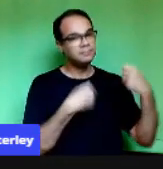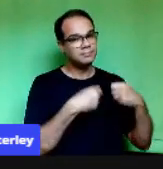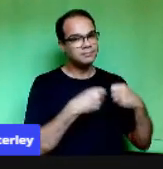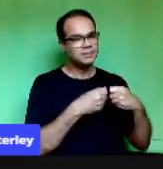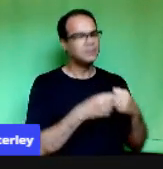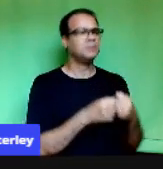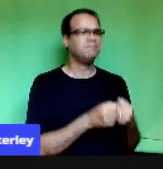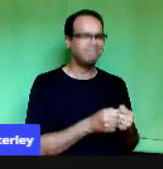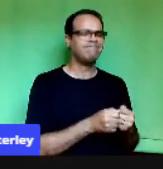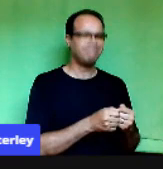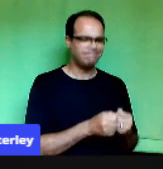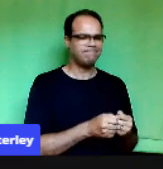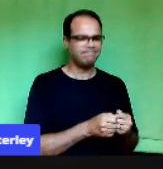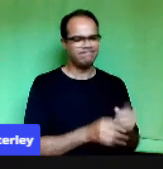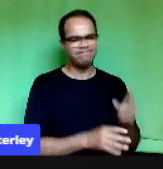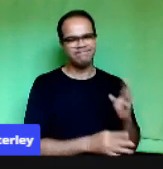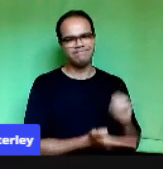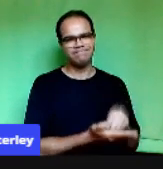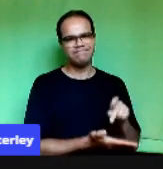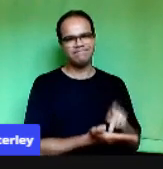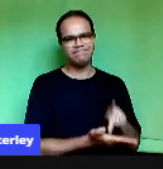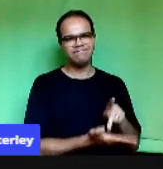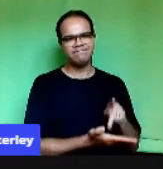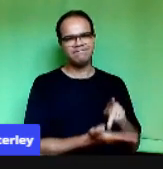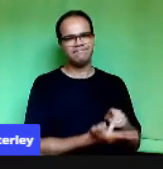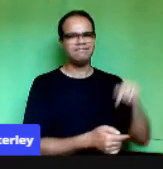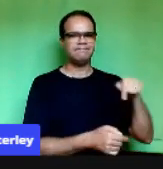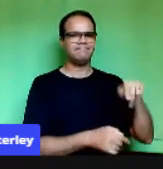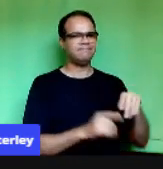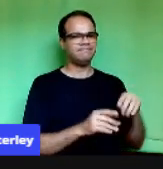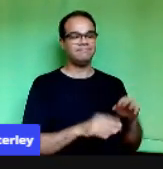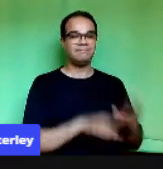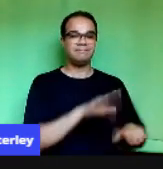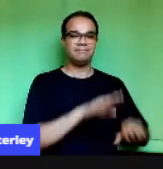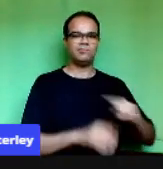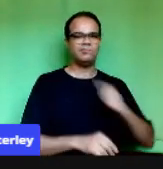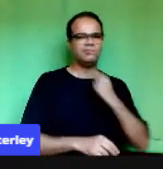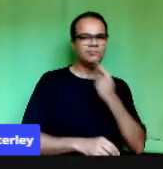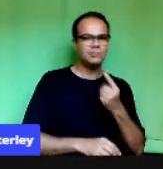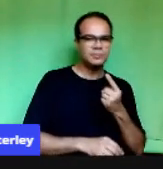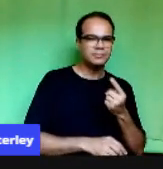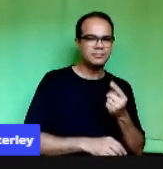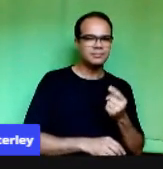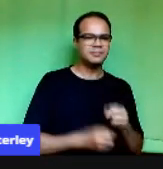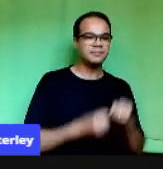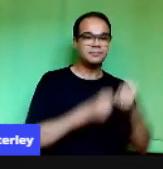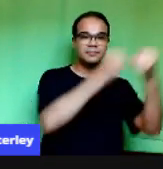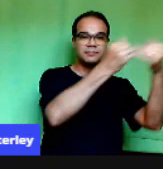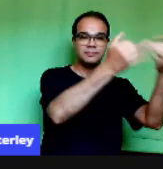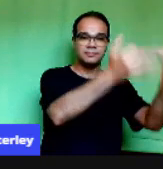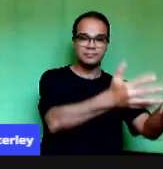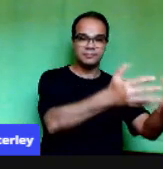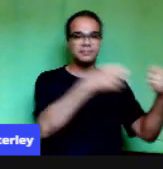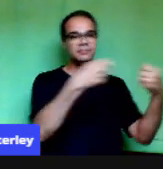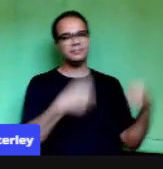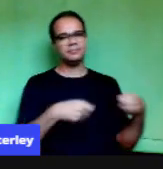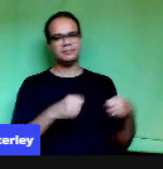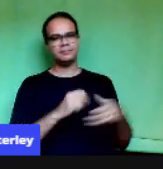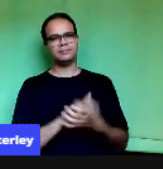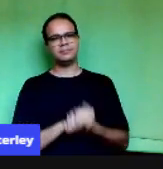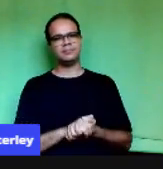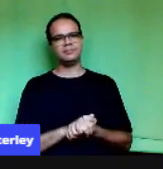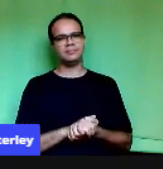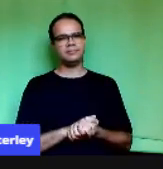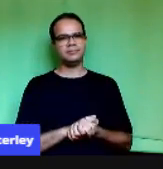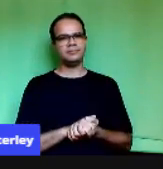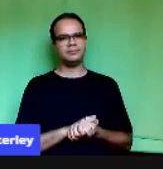Perceberam como isso é interessante? Então, quando eu falo nesse olhar, e quando eu falo sobre esse trabalho pedagógico, ele tem que